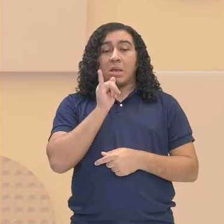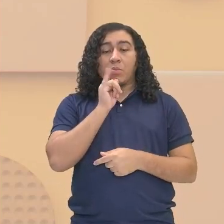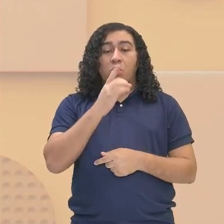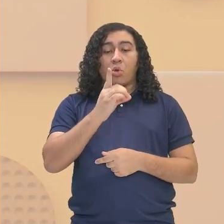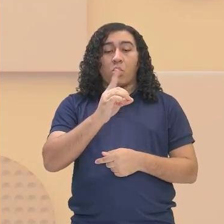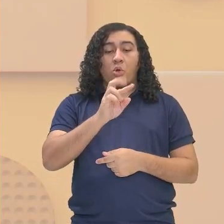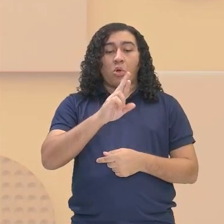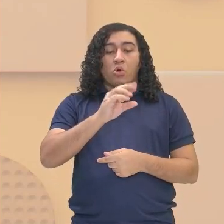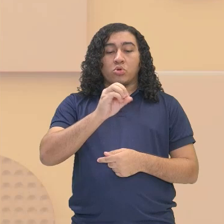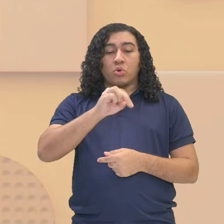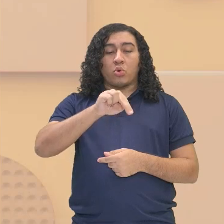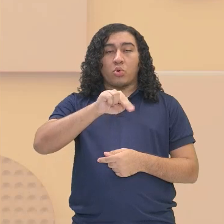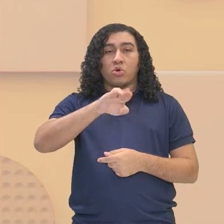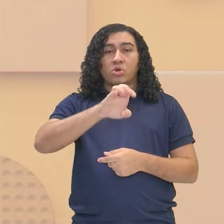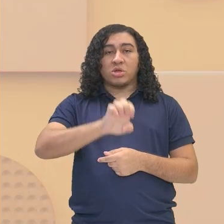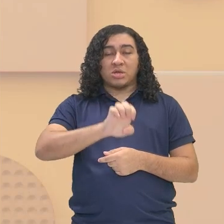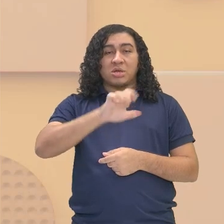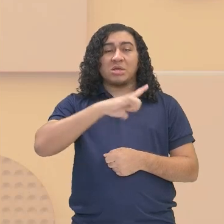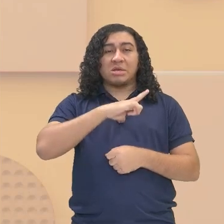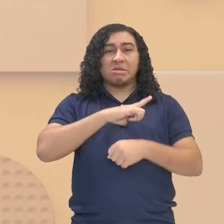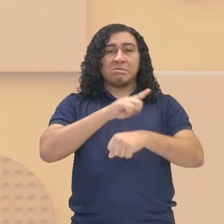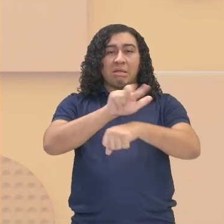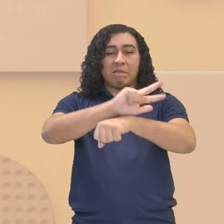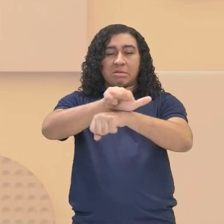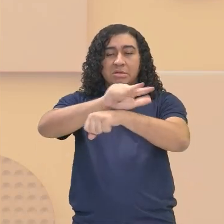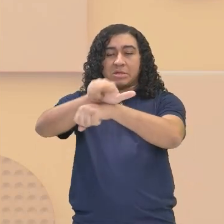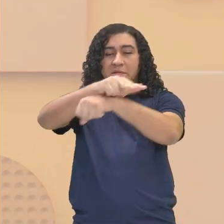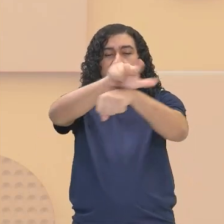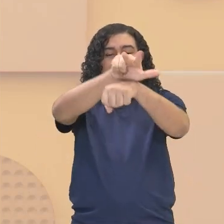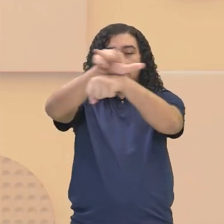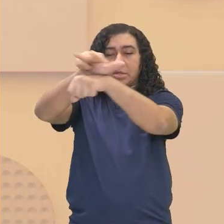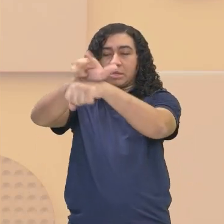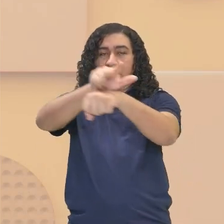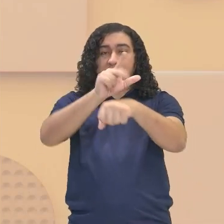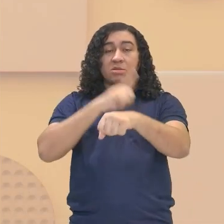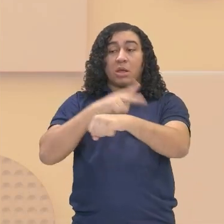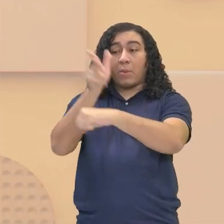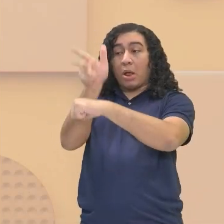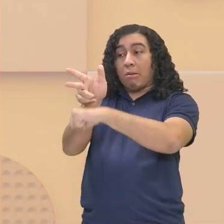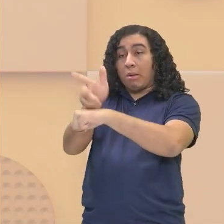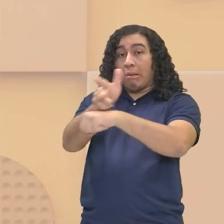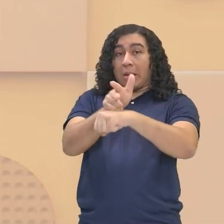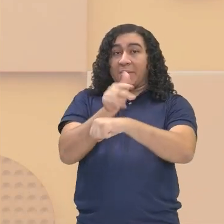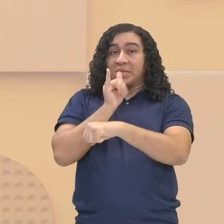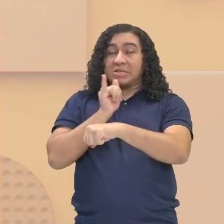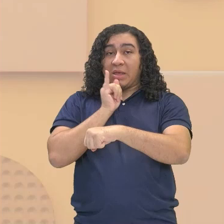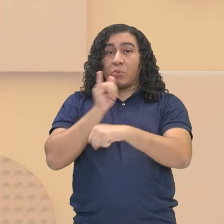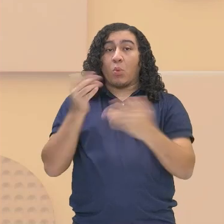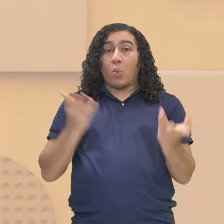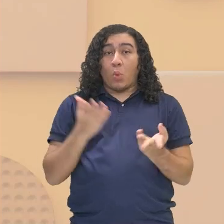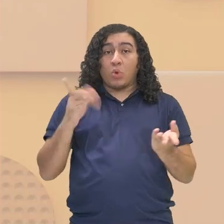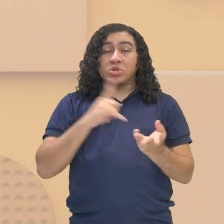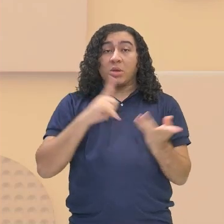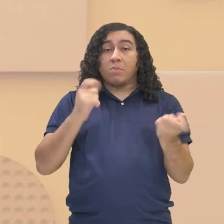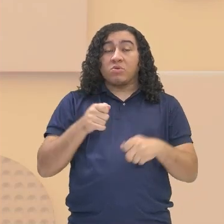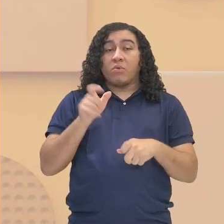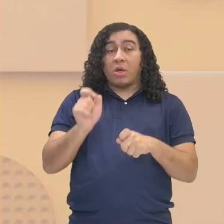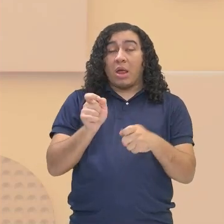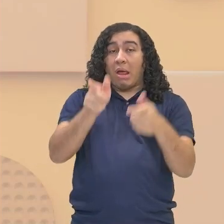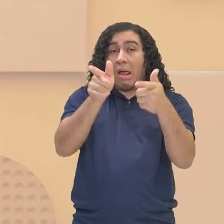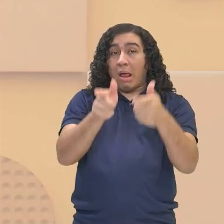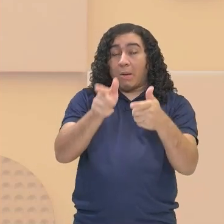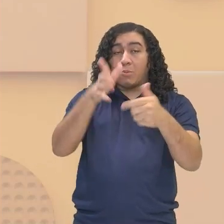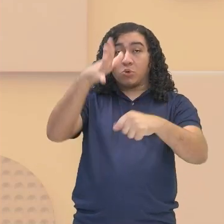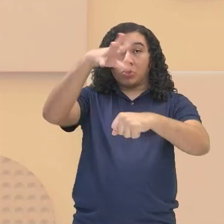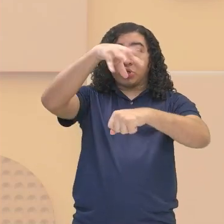para fazer algumas reportagens. Então, agora, esse drone, ele já tem, então, né, armamentos que eu posso muito bem,